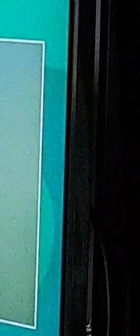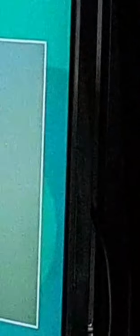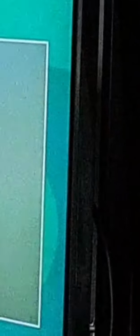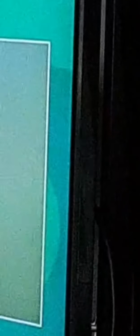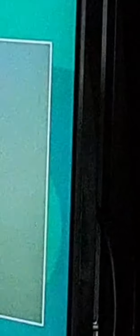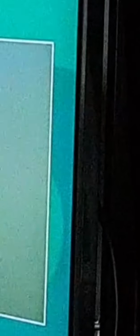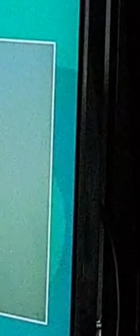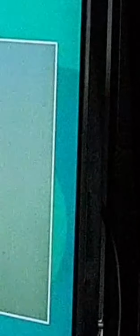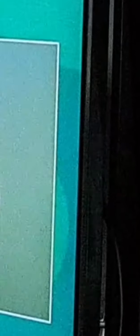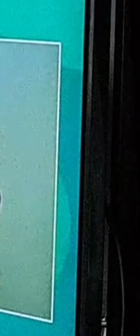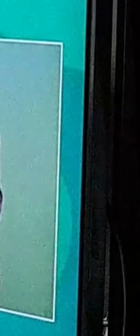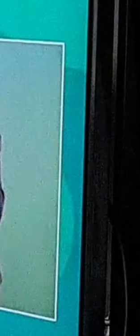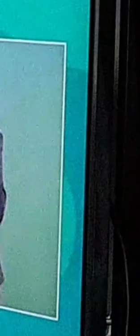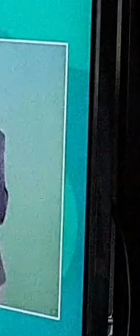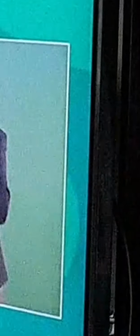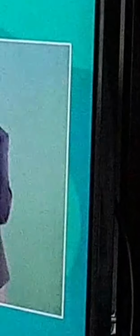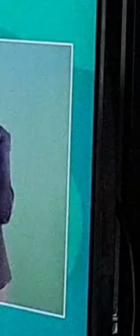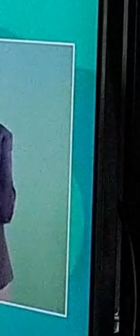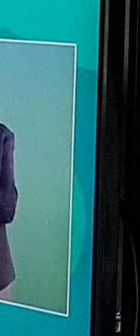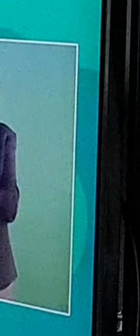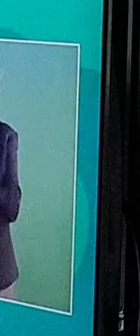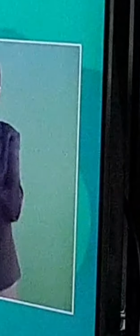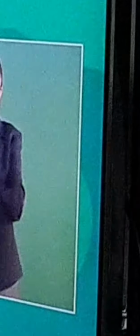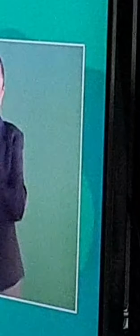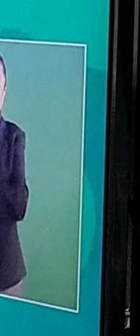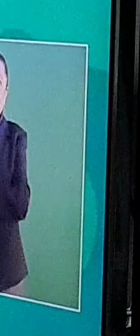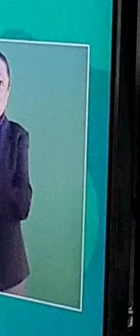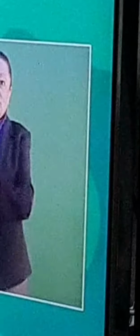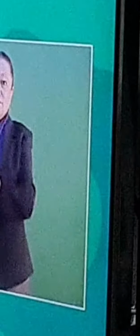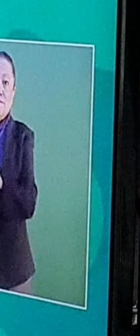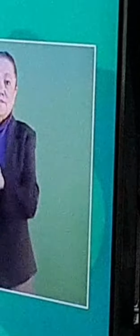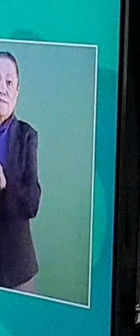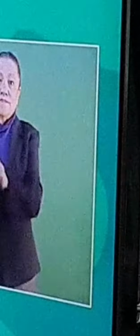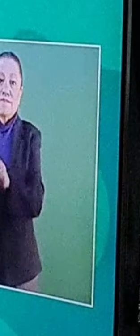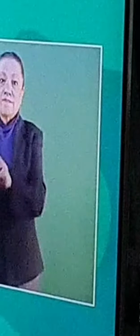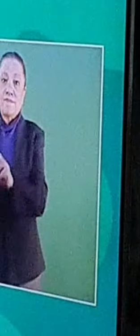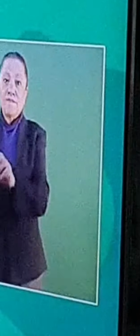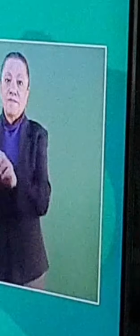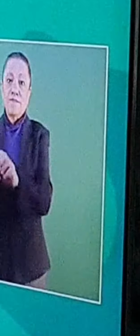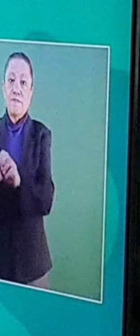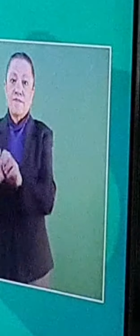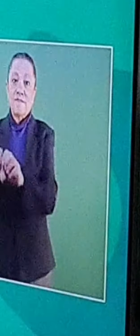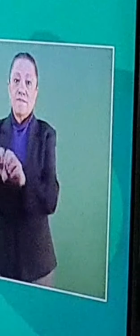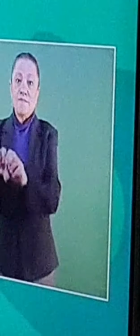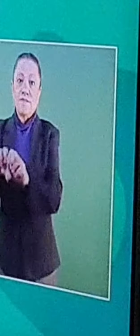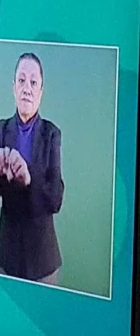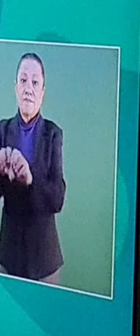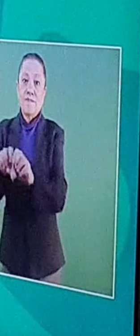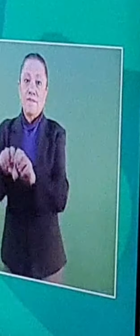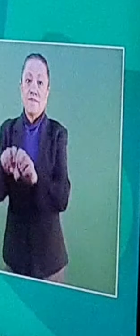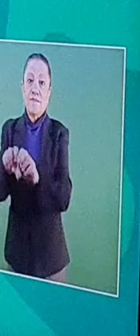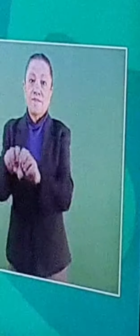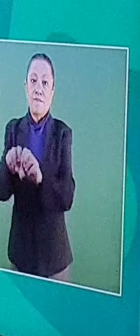encaminhou hoje à Câmara dos Deputados lá do México. Não implica a nacionalização de todo o setor